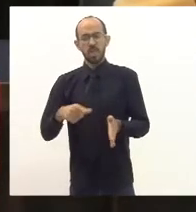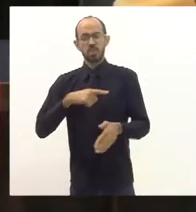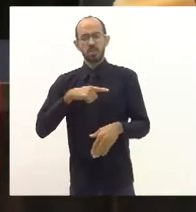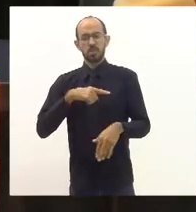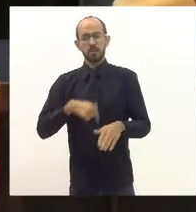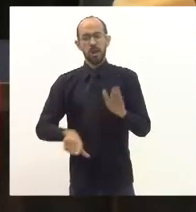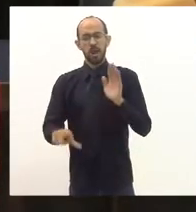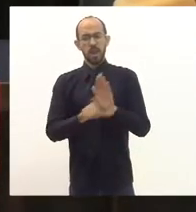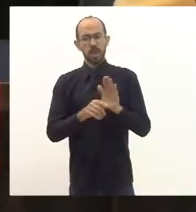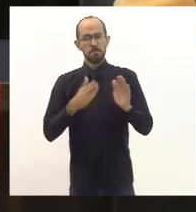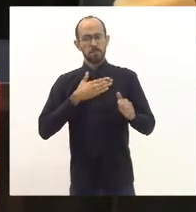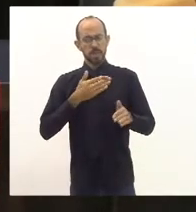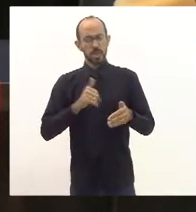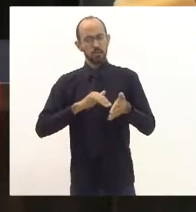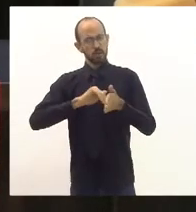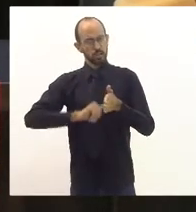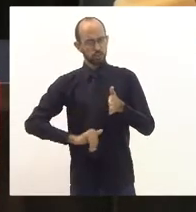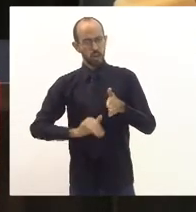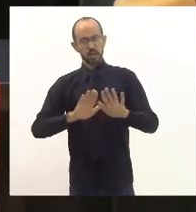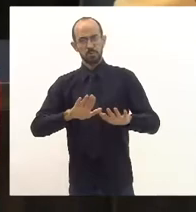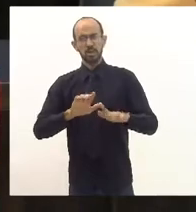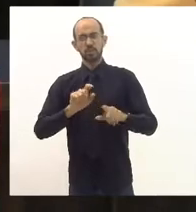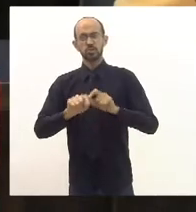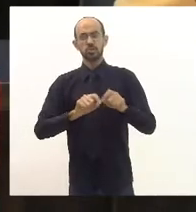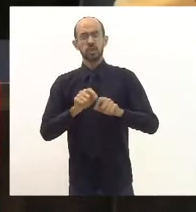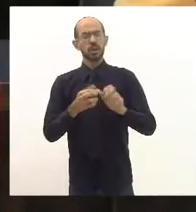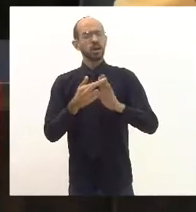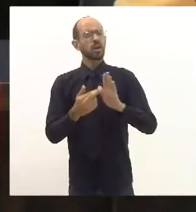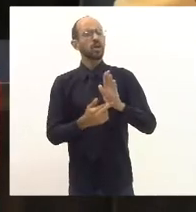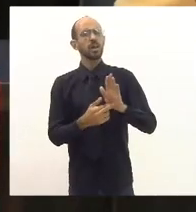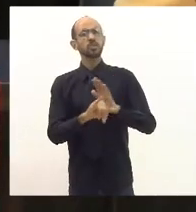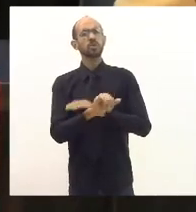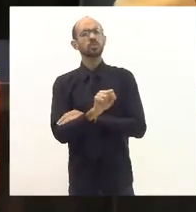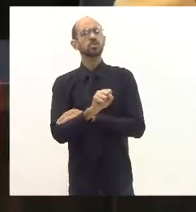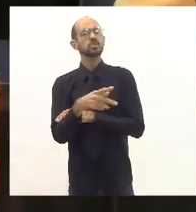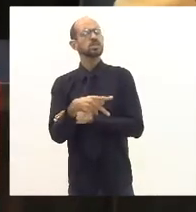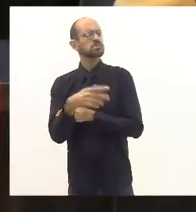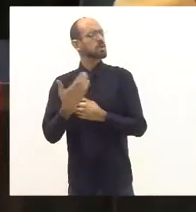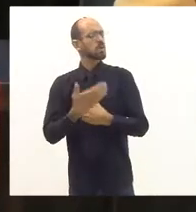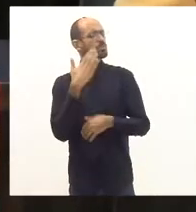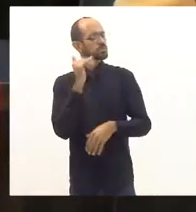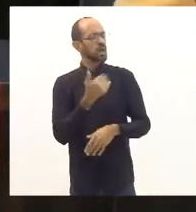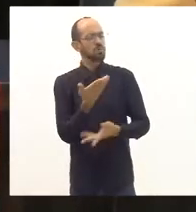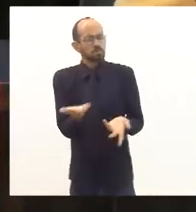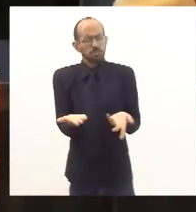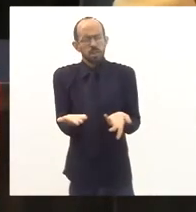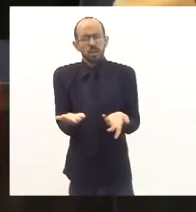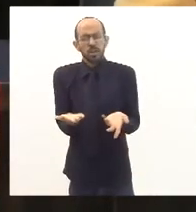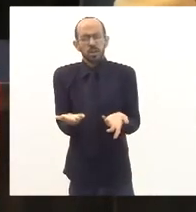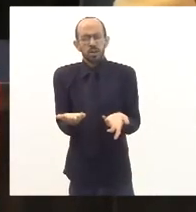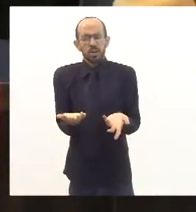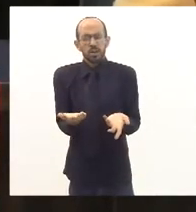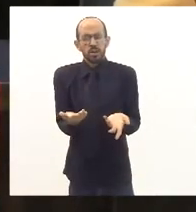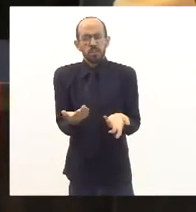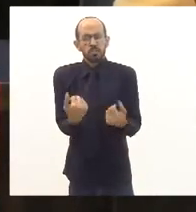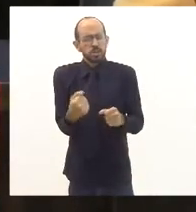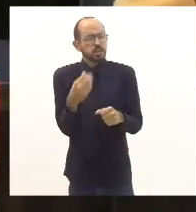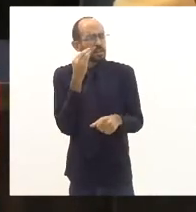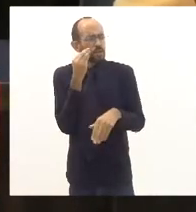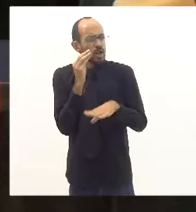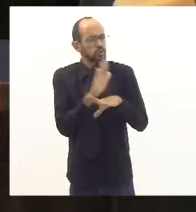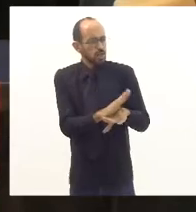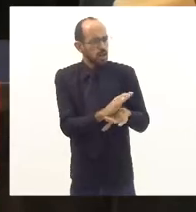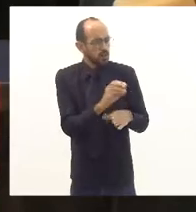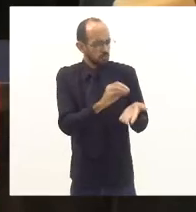constitucional. Mas cadê o relatório do ISP? Temos que saber o que está acontecendo e até ajudar. Está faltando verba? A gente